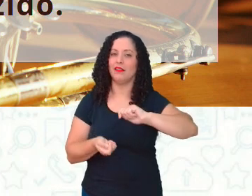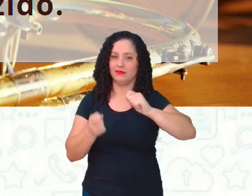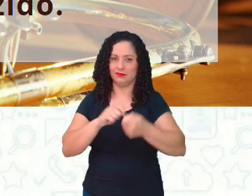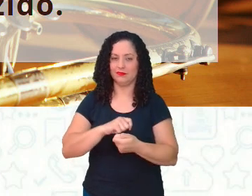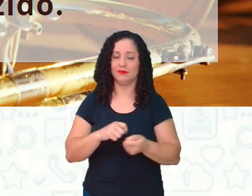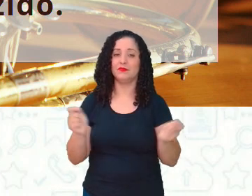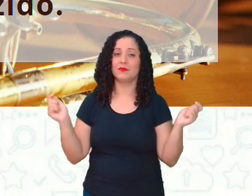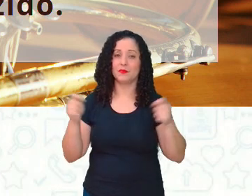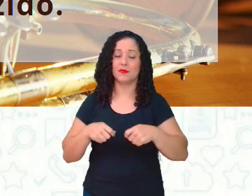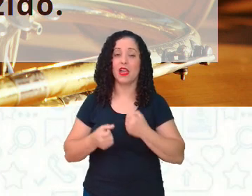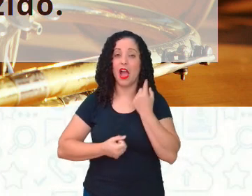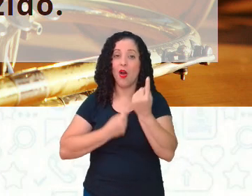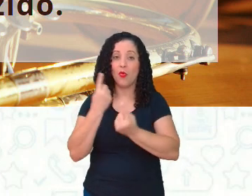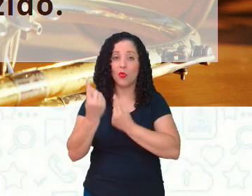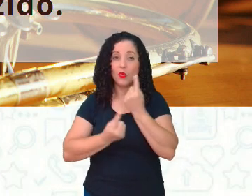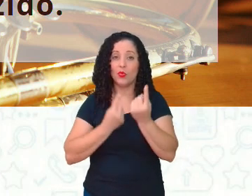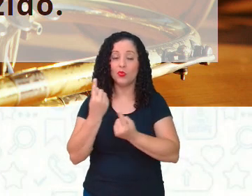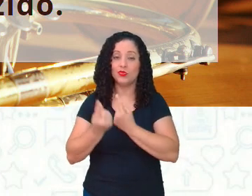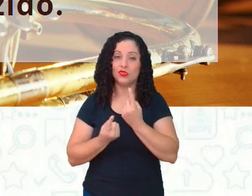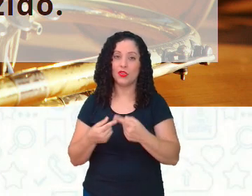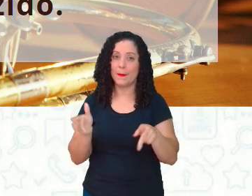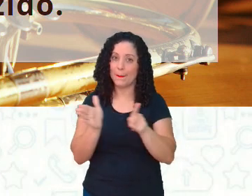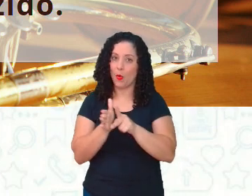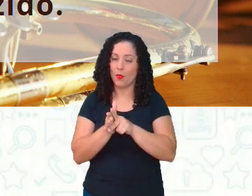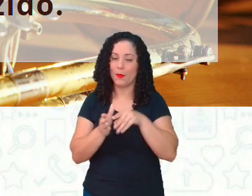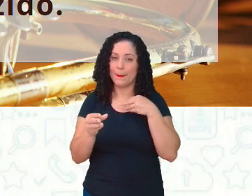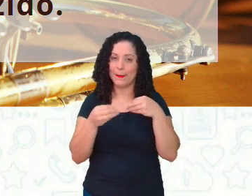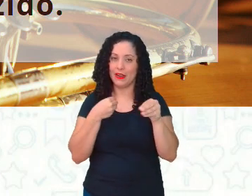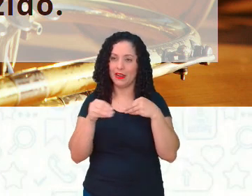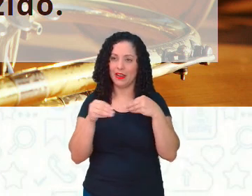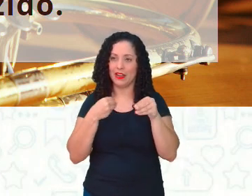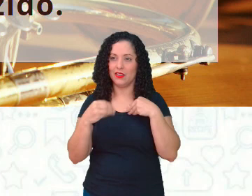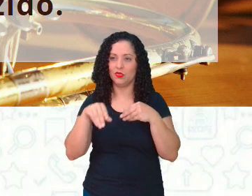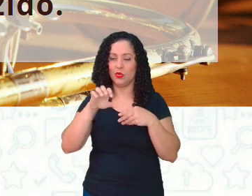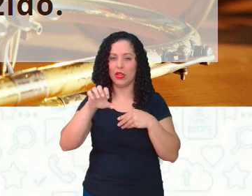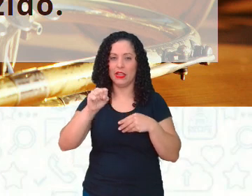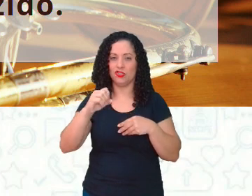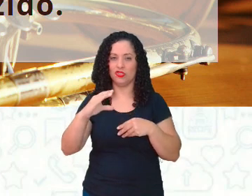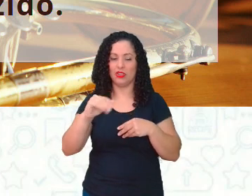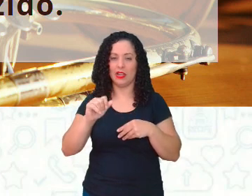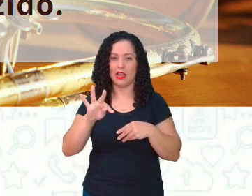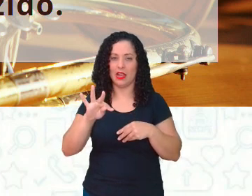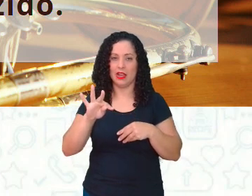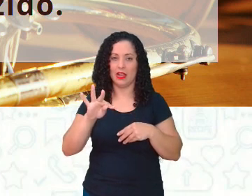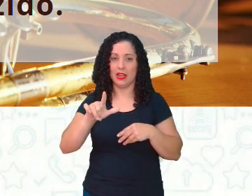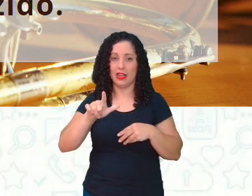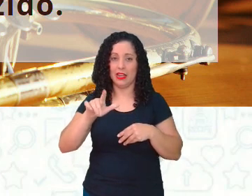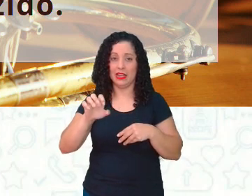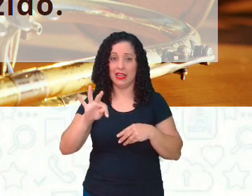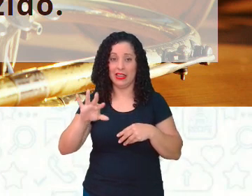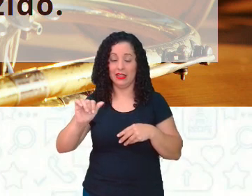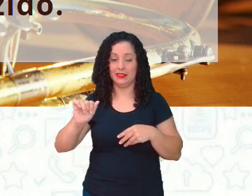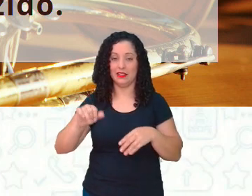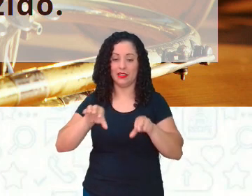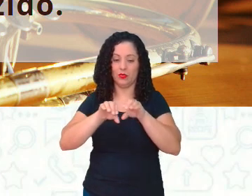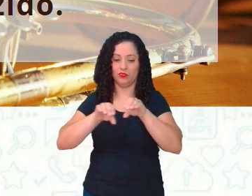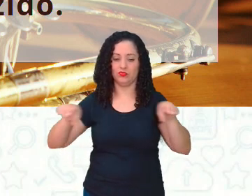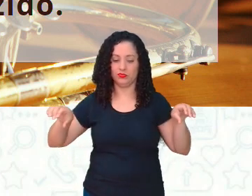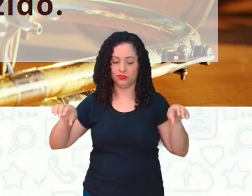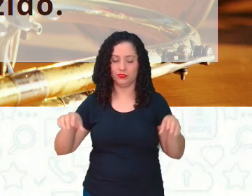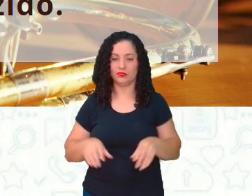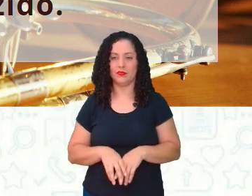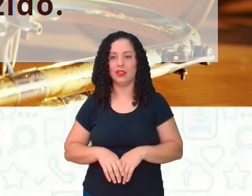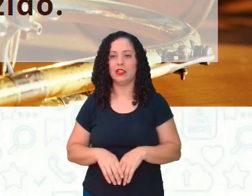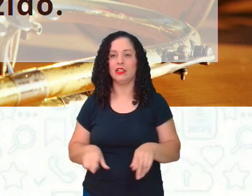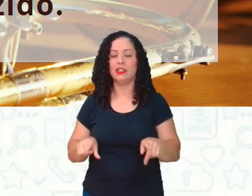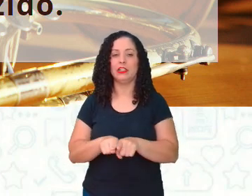alguns são feitos mesmo de plástico, como é o caso da escaleta. Normalmente ela tem um corpo plástico, né? Os